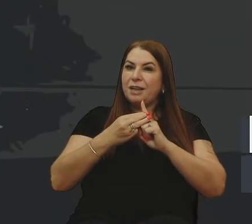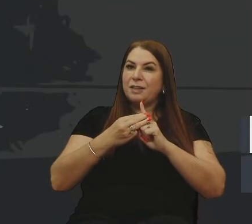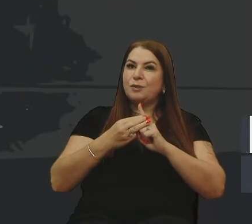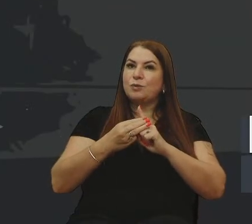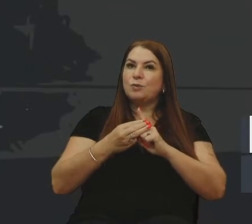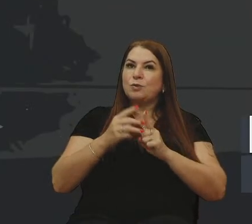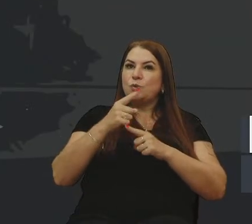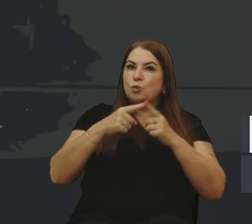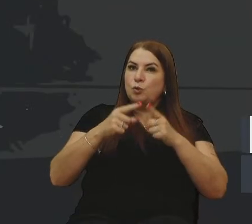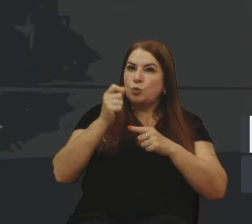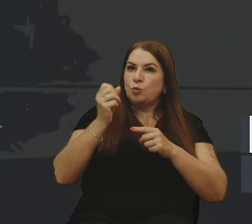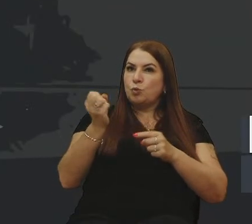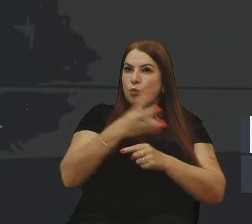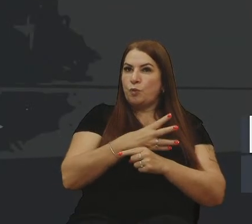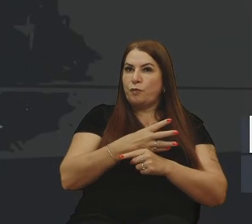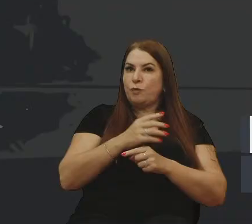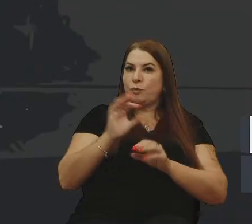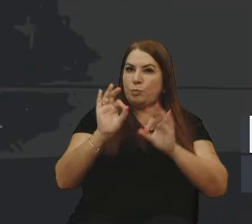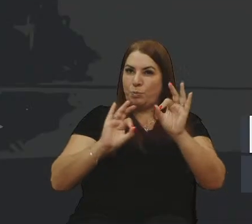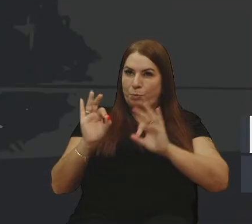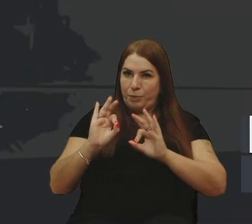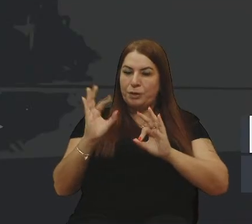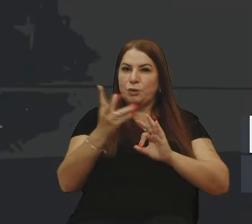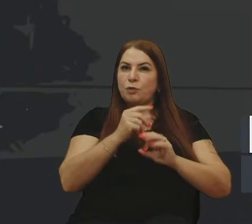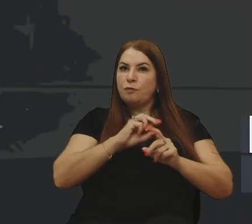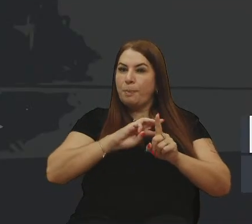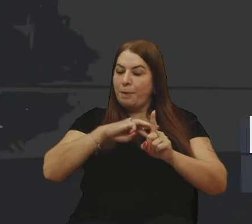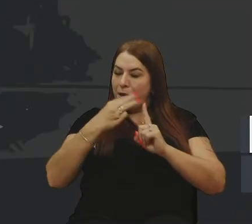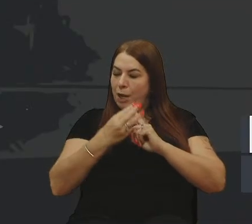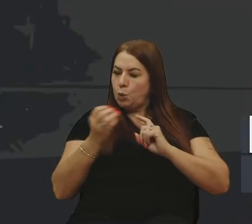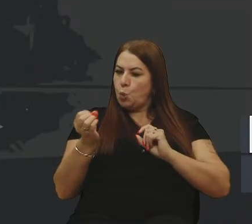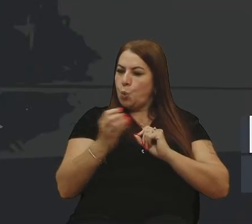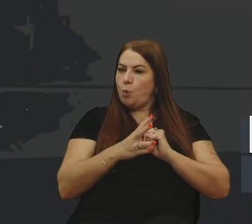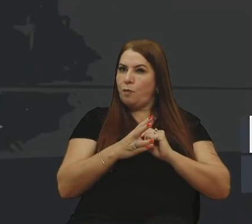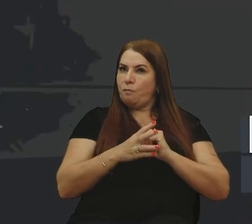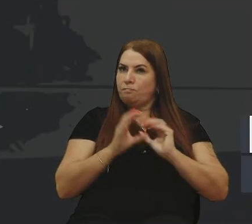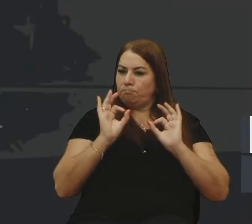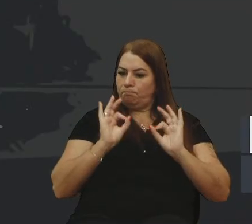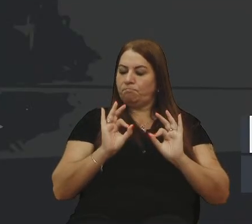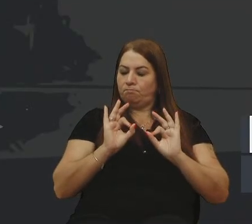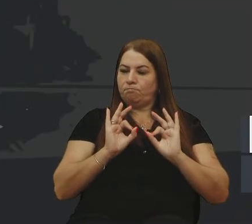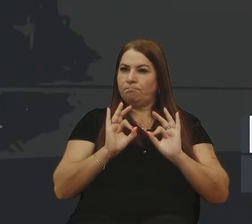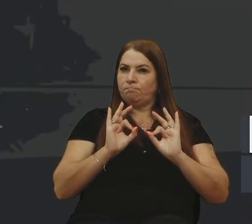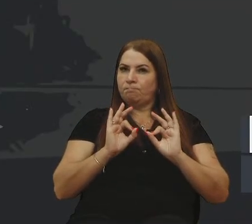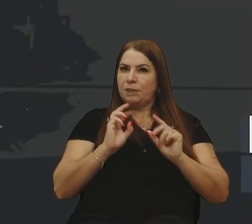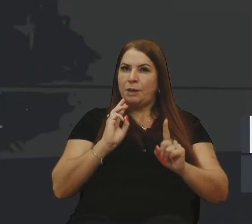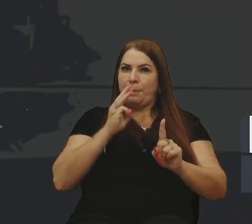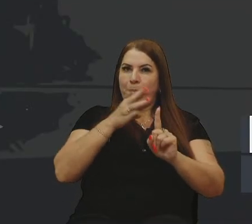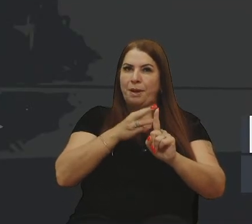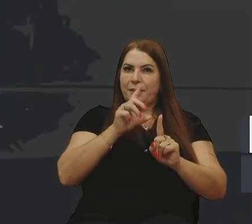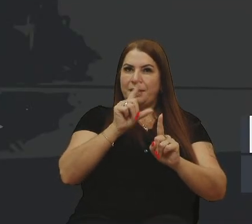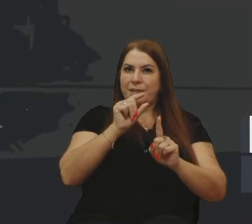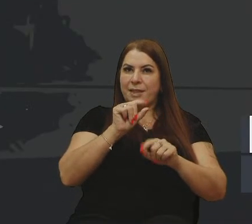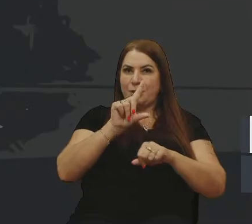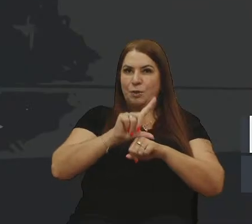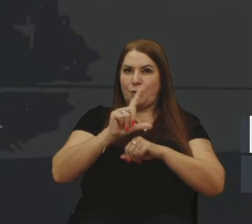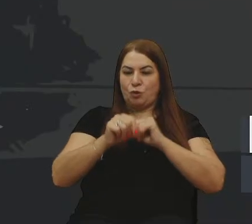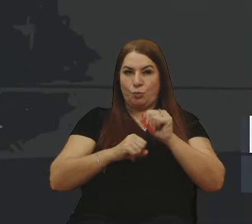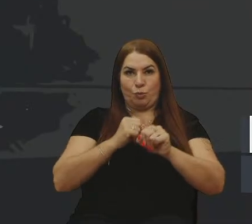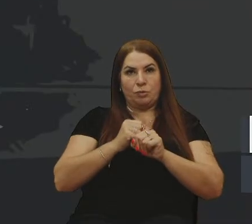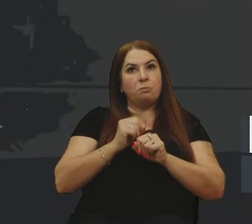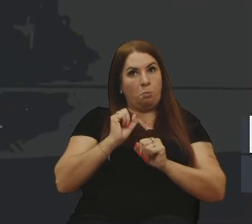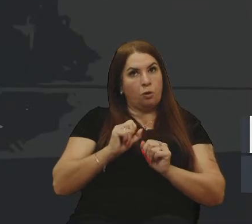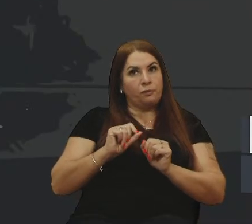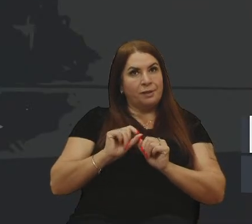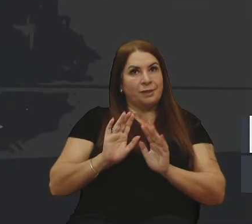novo, loja repaginada, fomos para o mercado, novinho, nos trinque, tá? A meta era vender 10 lojas por ano. Porque dá para